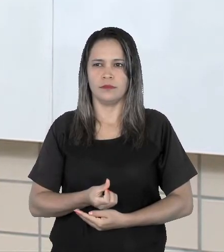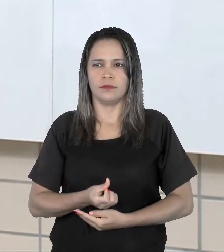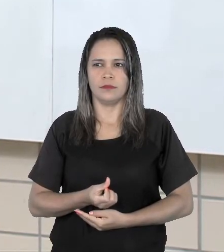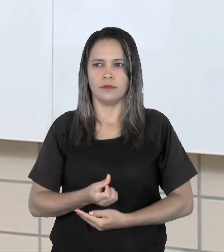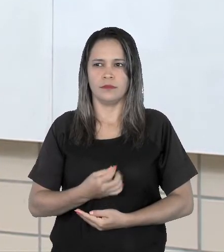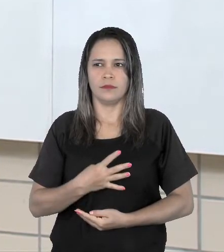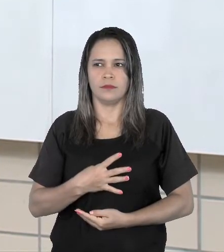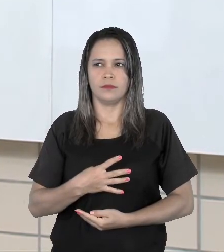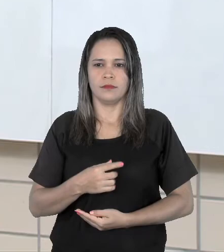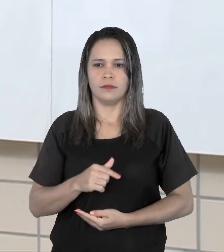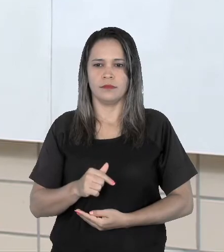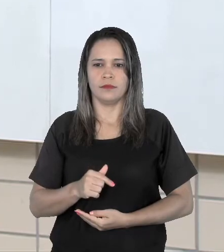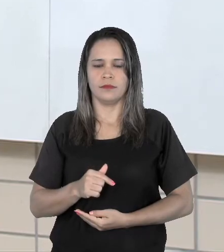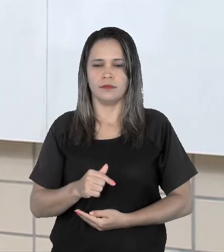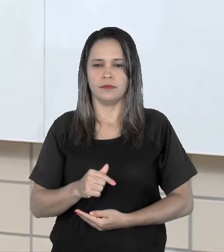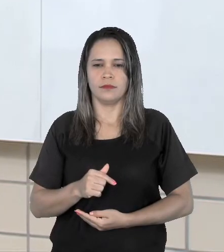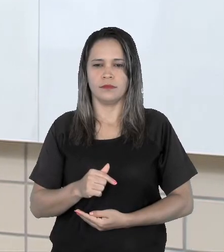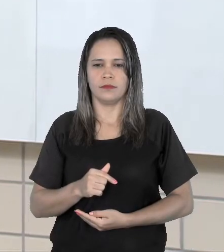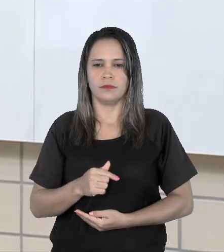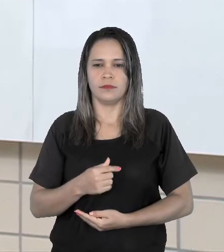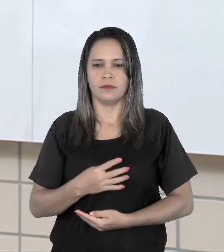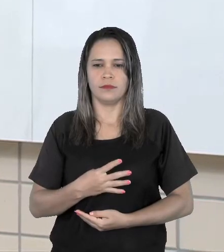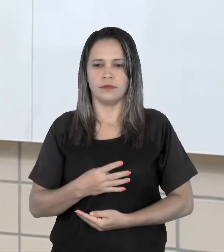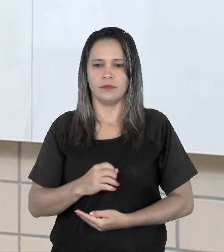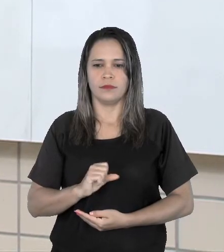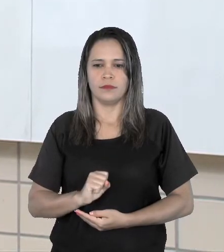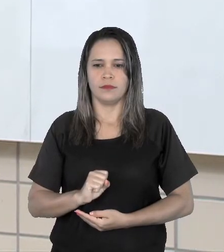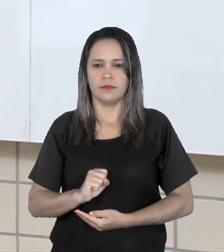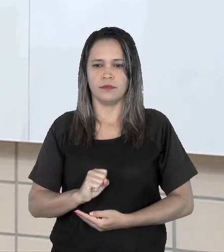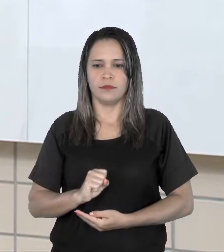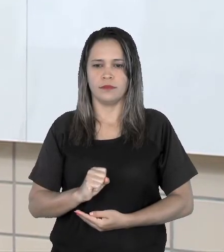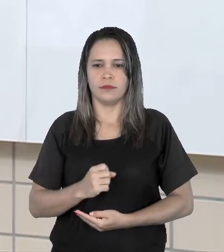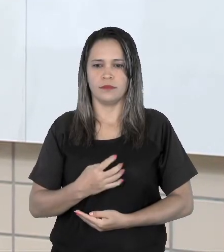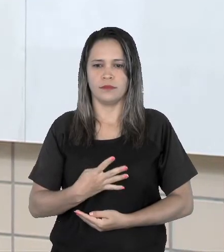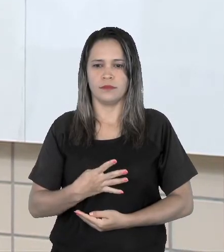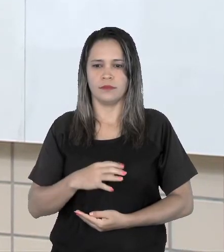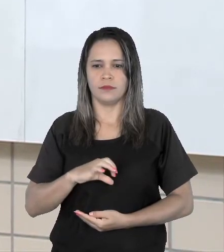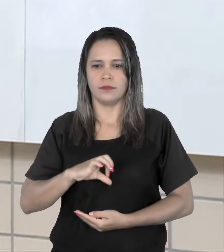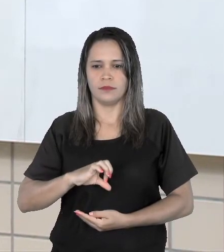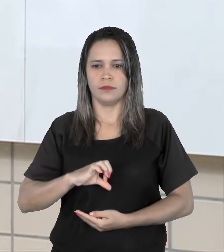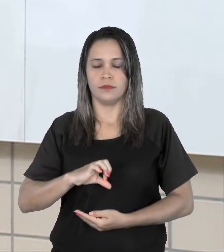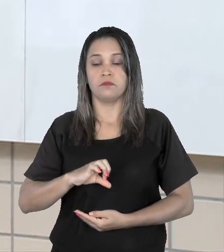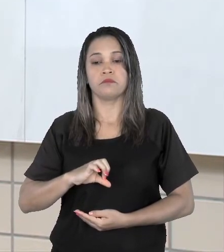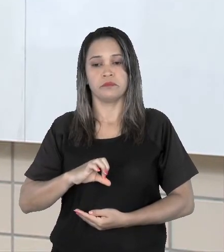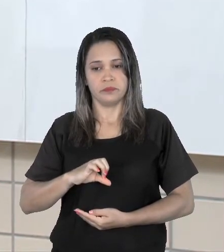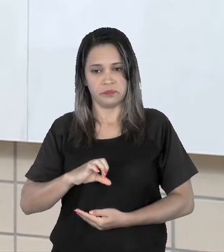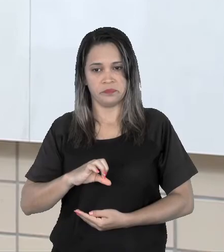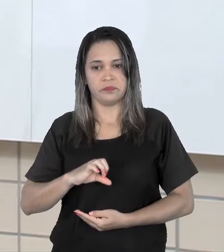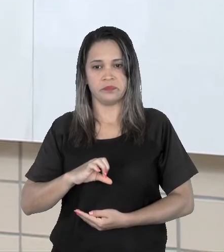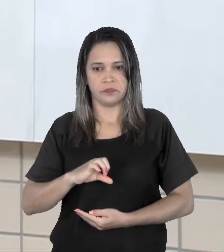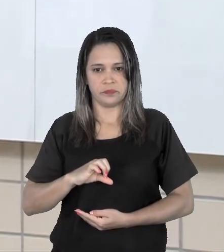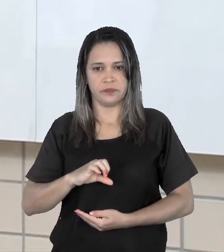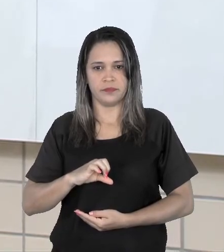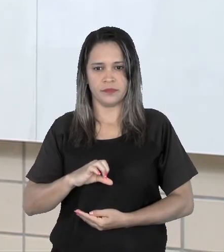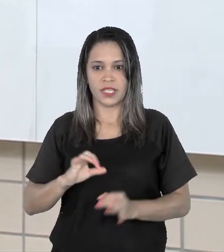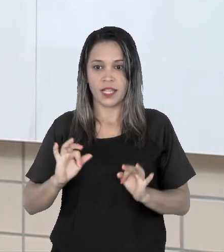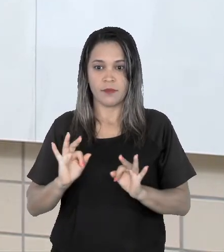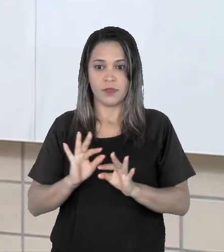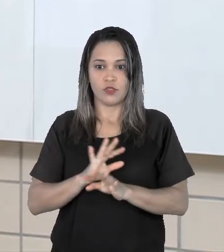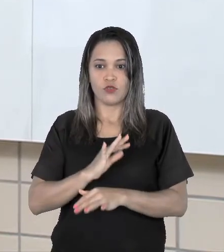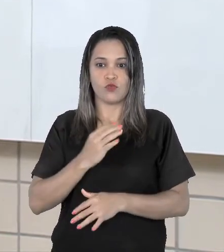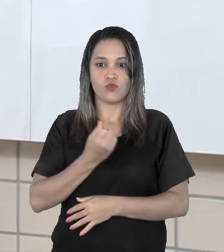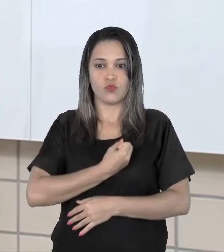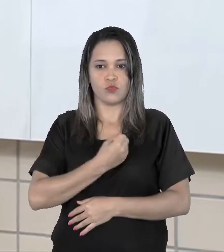46, 47, 48, 49. Terminou